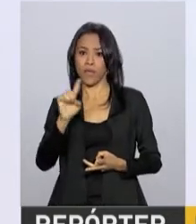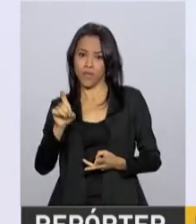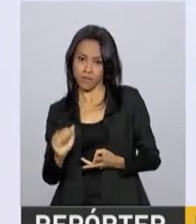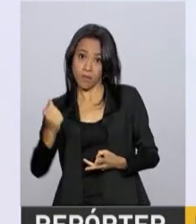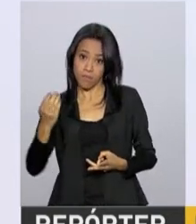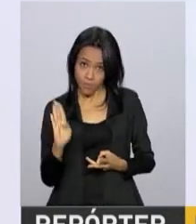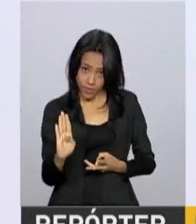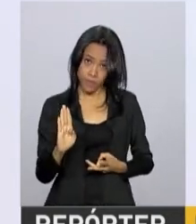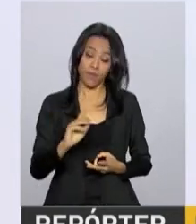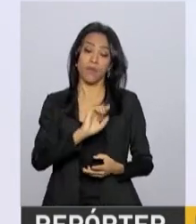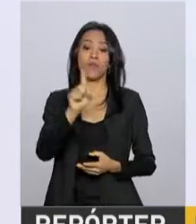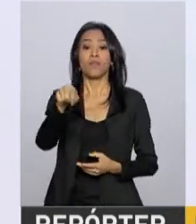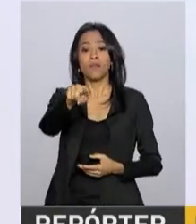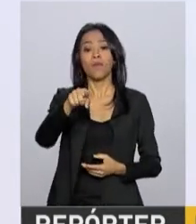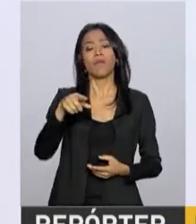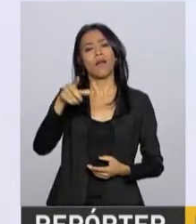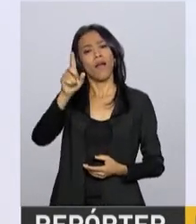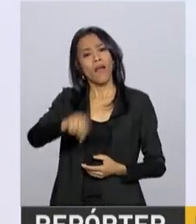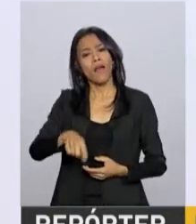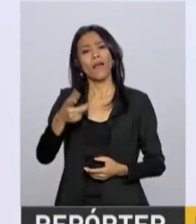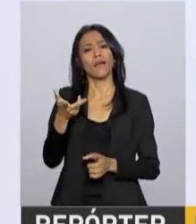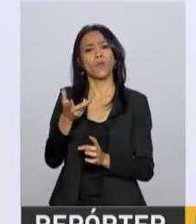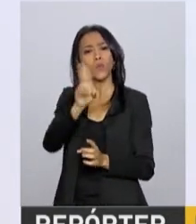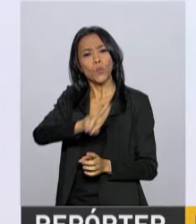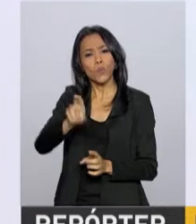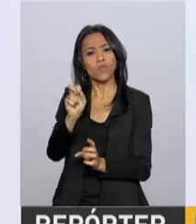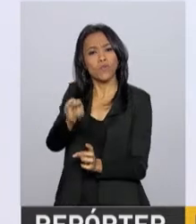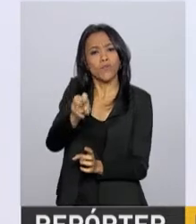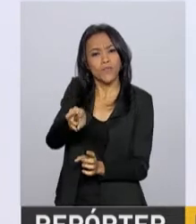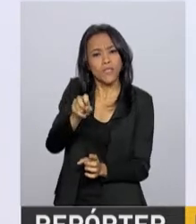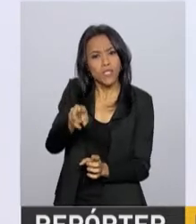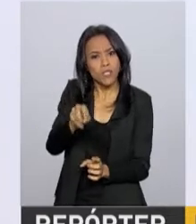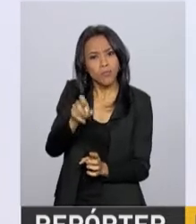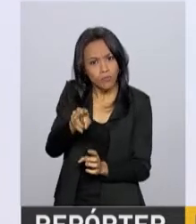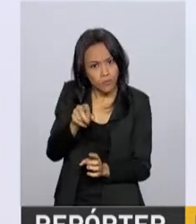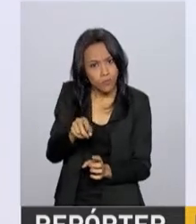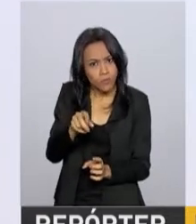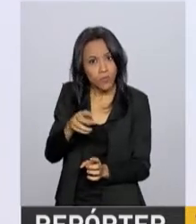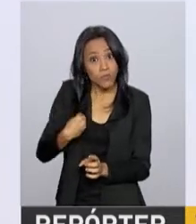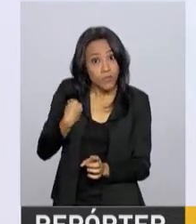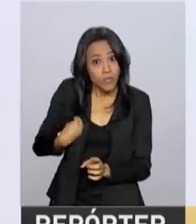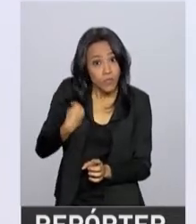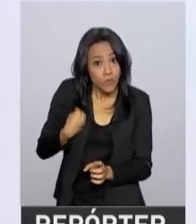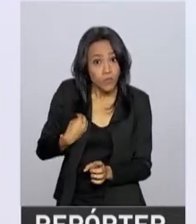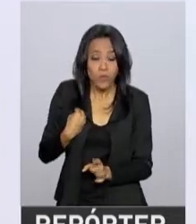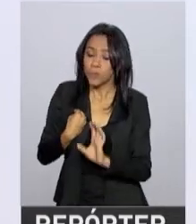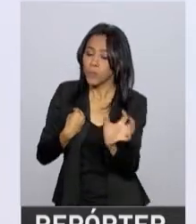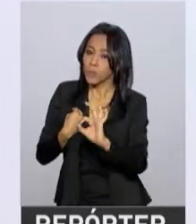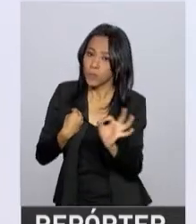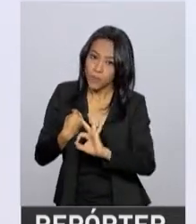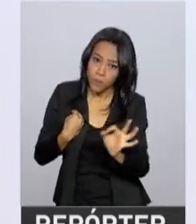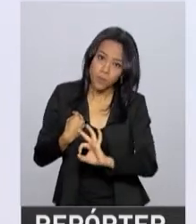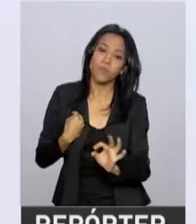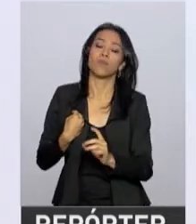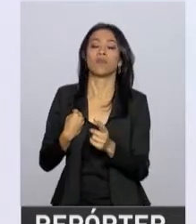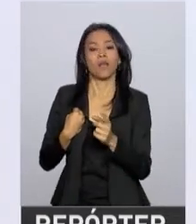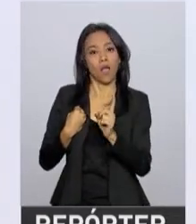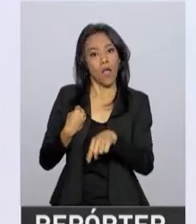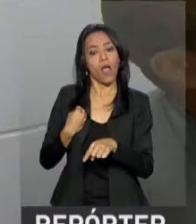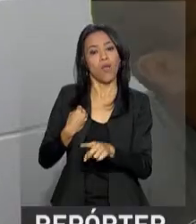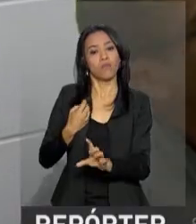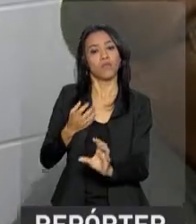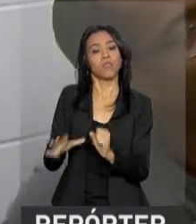cento de eficácia é feita com fragmentos de vírus ou não é feita com o vírus vivo né então isso também a torna bem mais